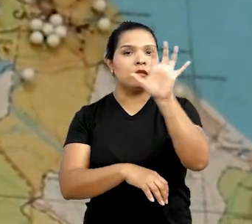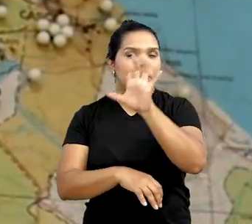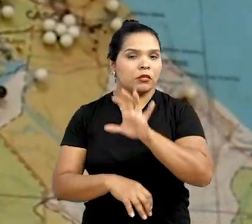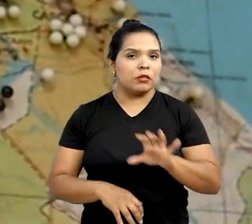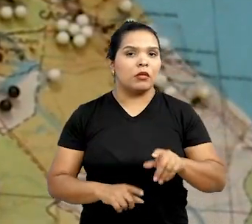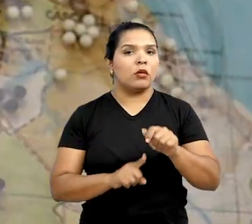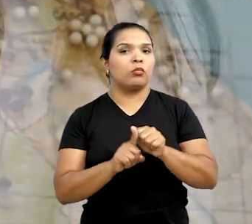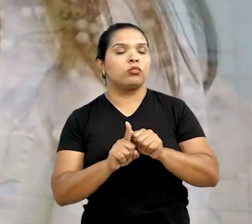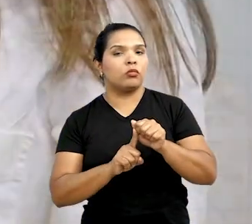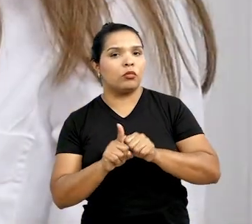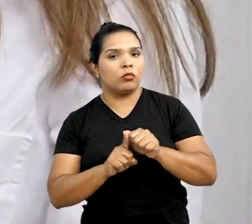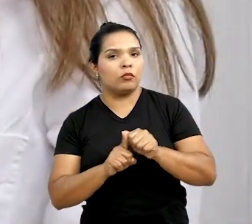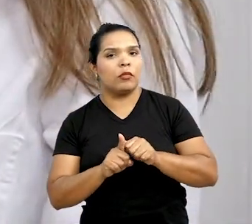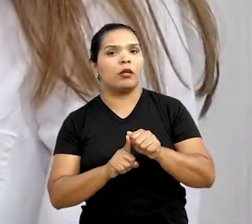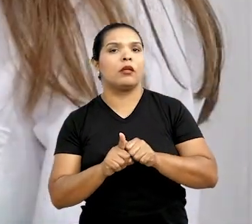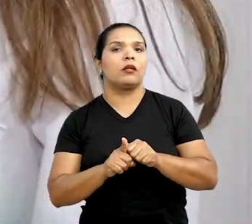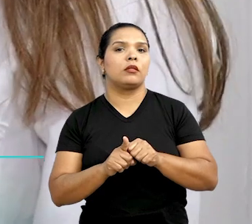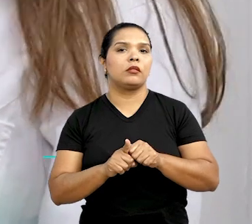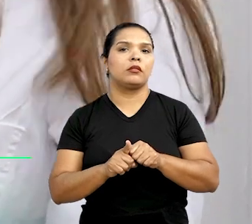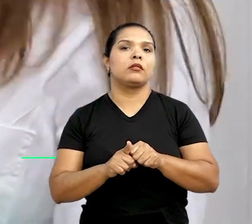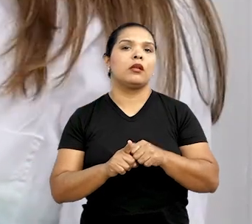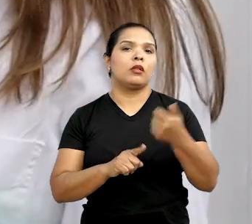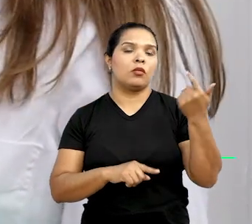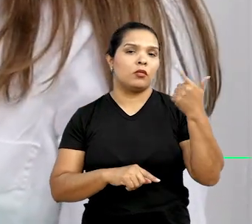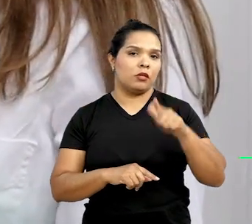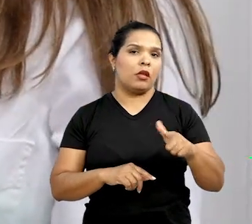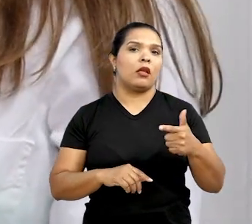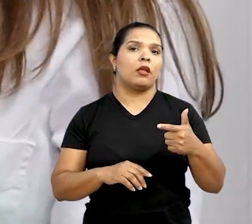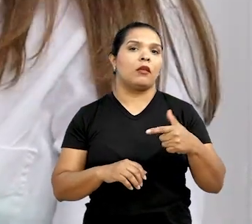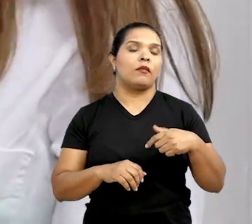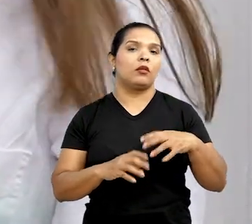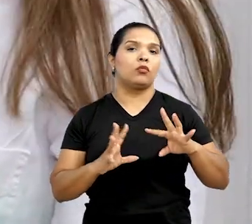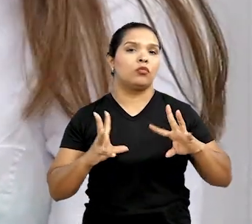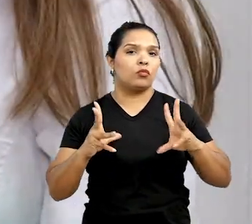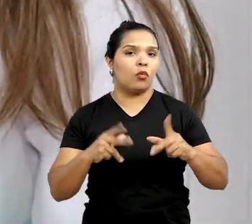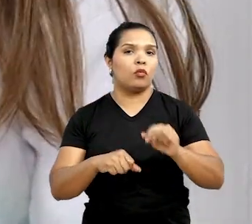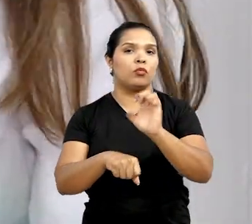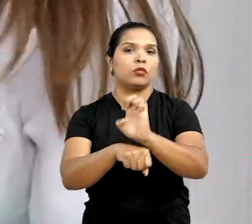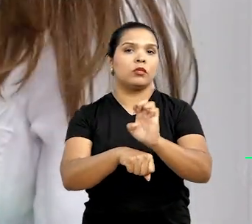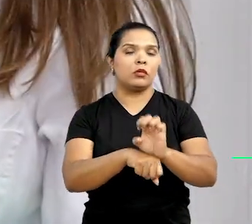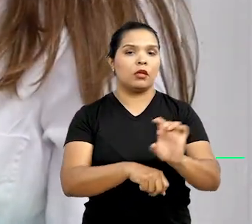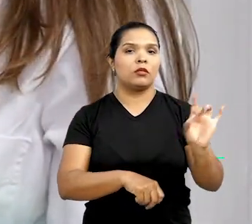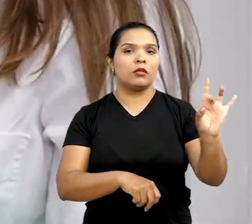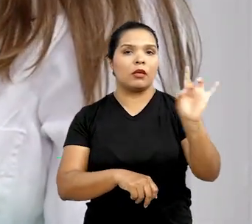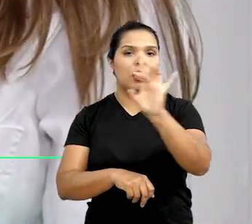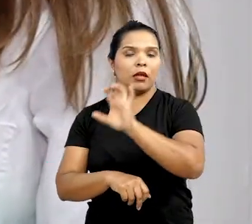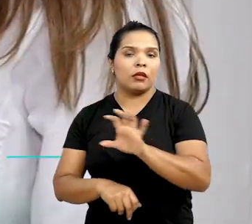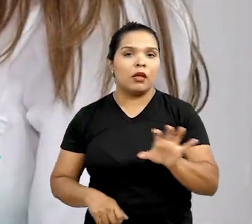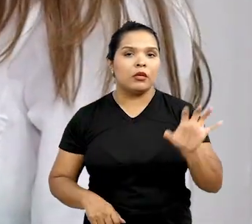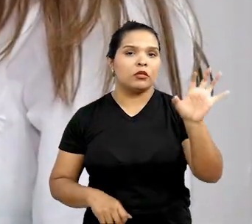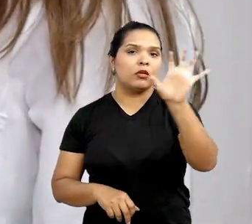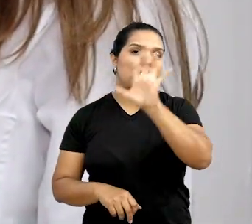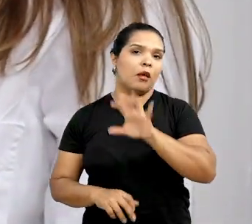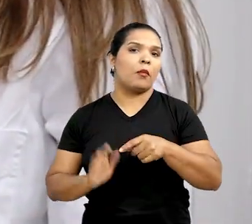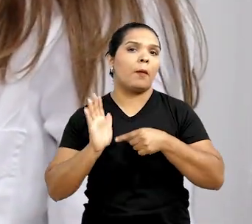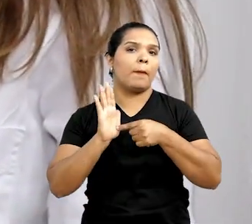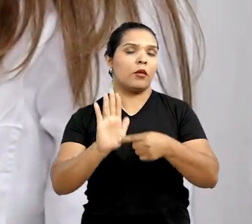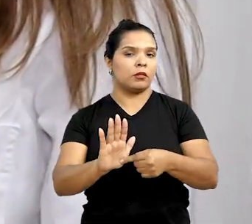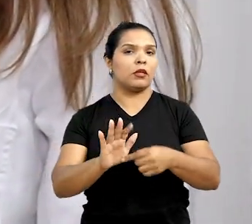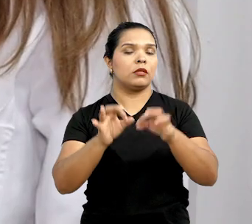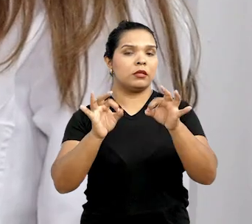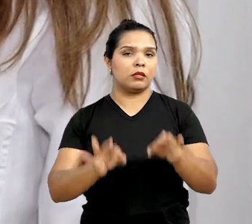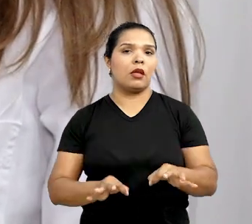regiões. Todo mês a gente cobre todo o estado. A gente faz uma amostragem de cada região dessa para ter uma amostragem